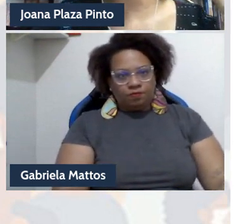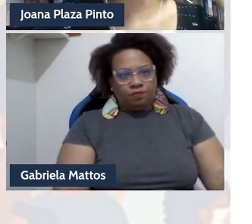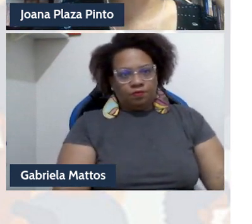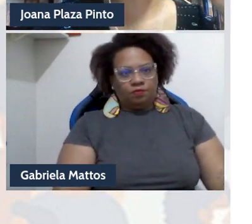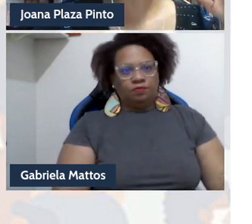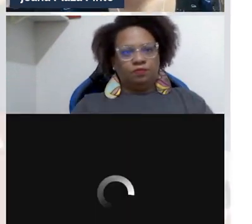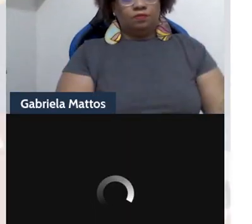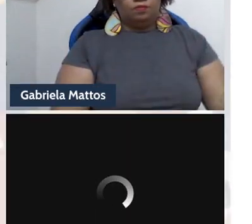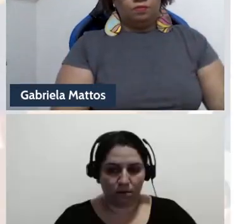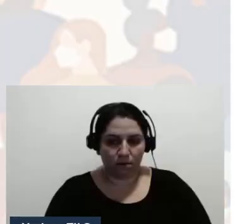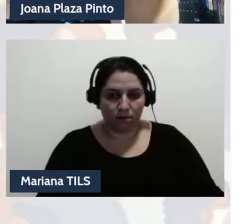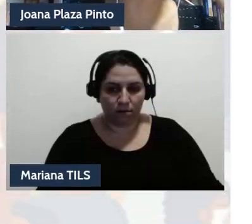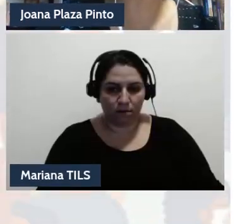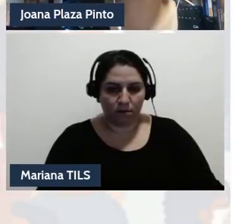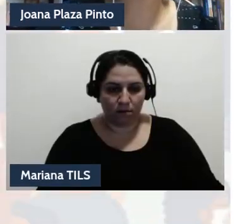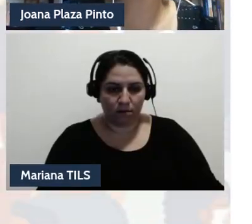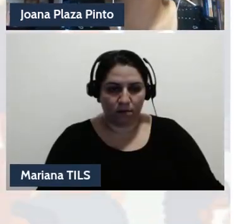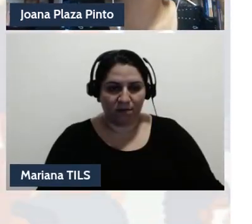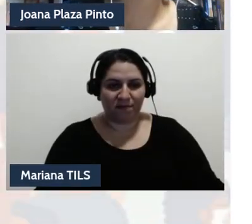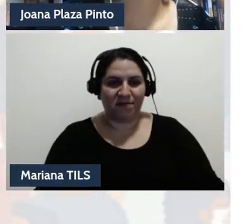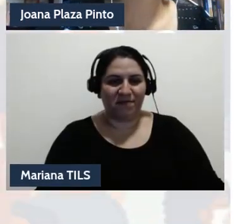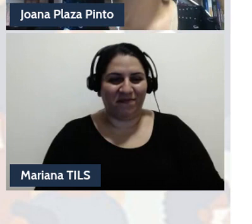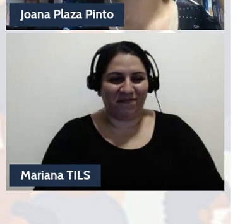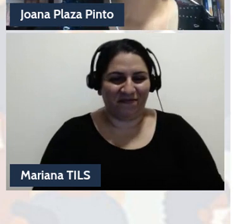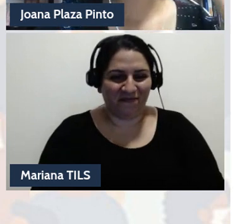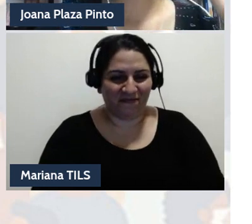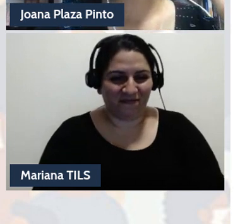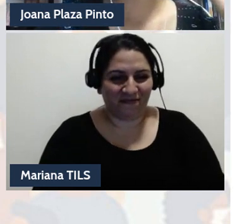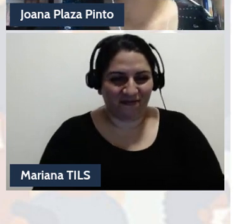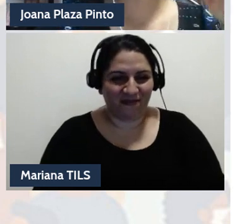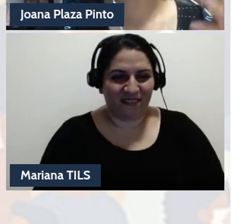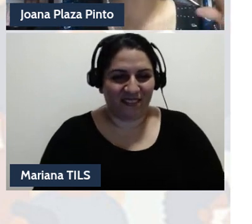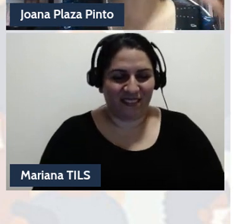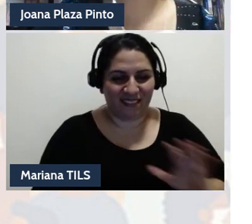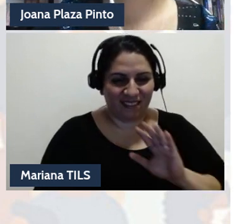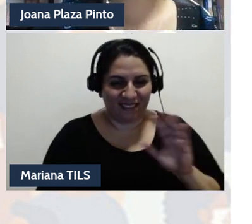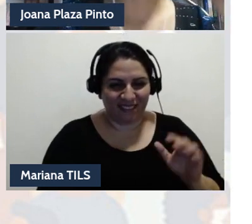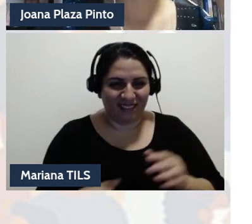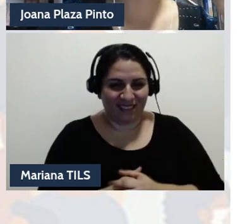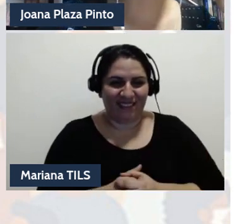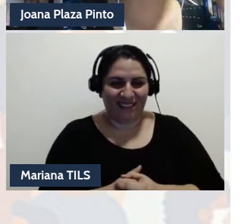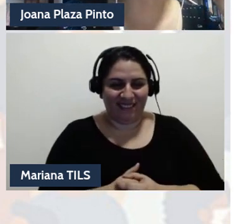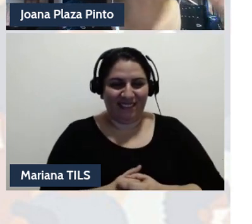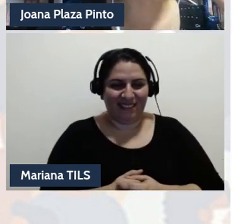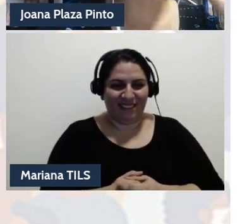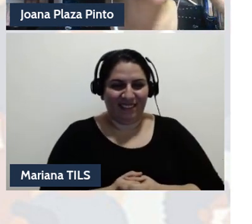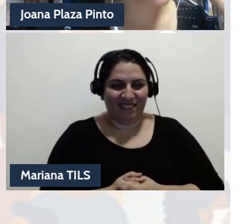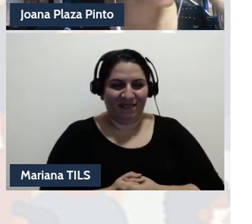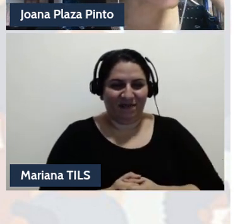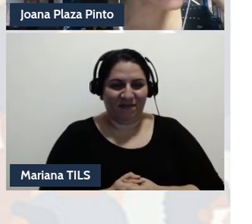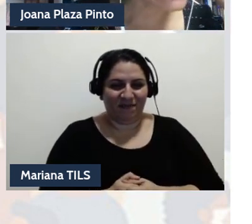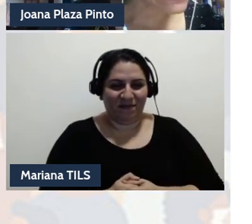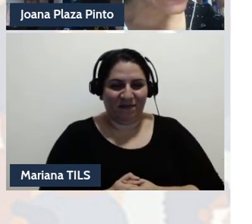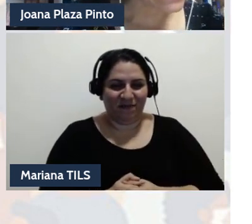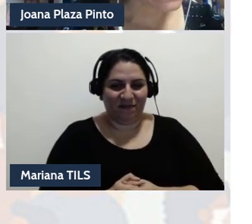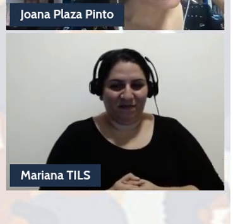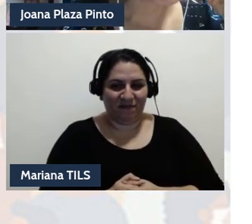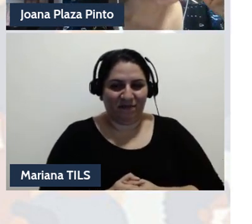Quando a Gabi entrar, eu dou uma paradinha. Oi, Maria. A Mariana, né? A Gabi está saindo. Oi,